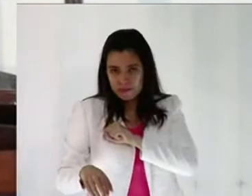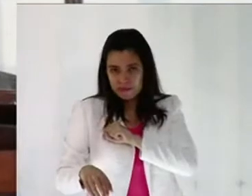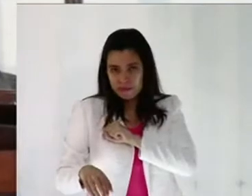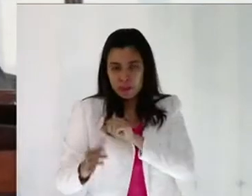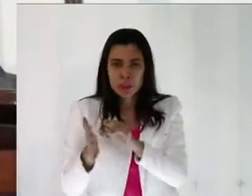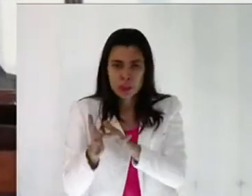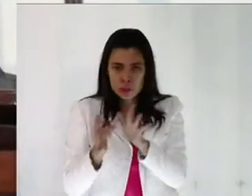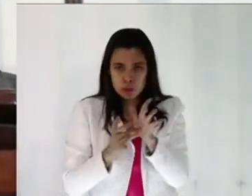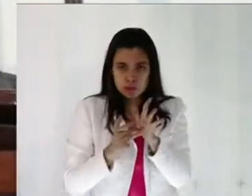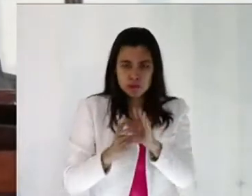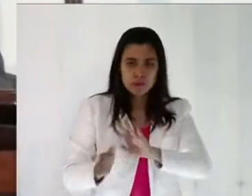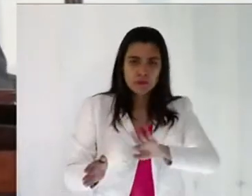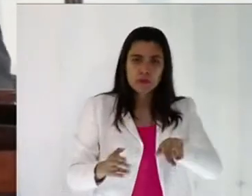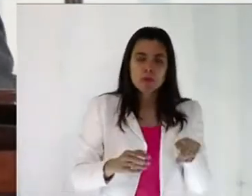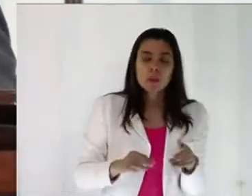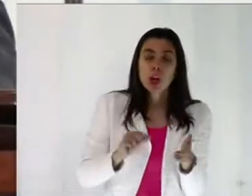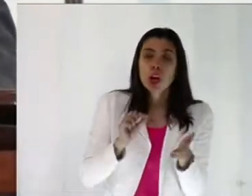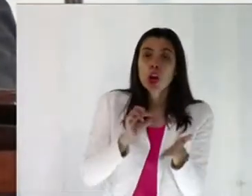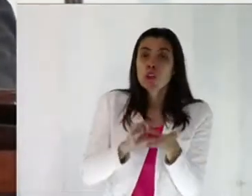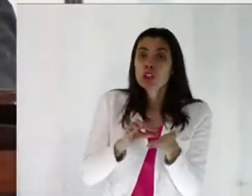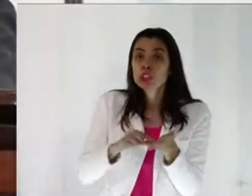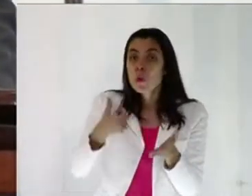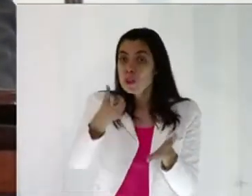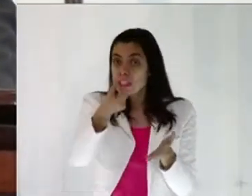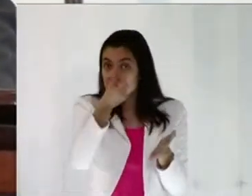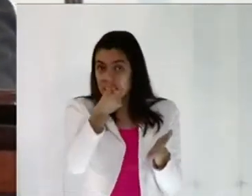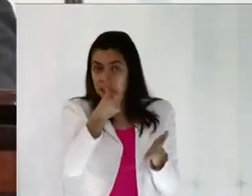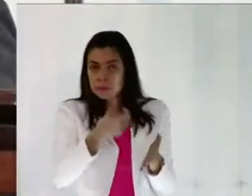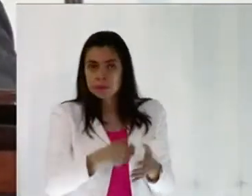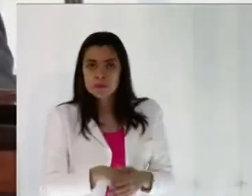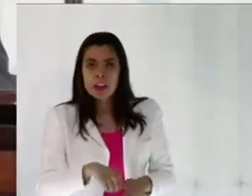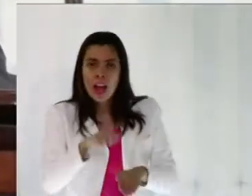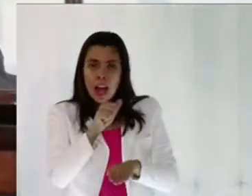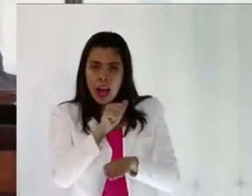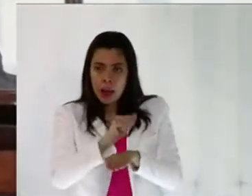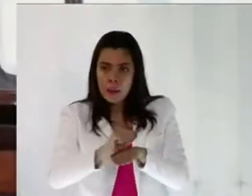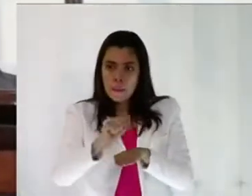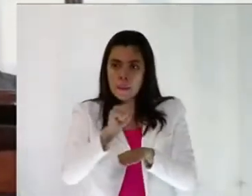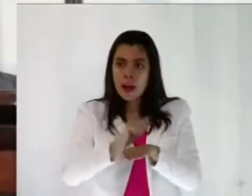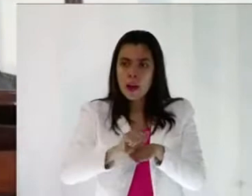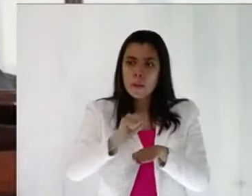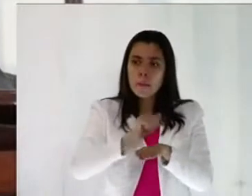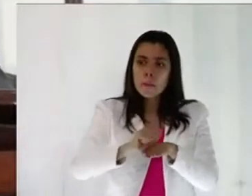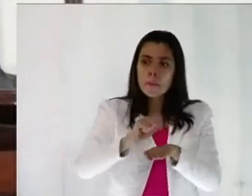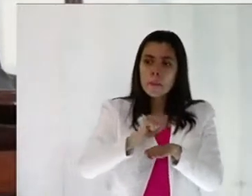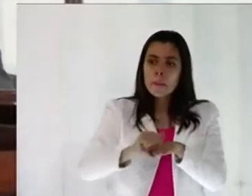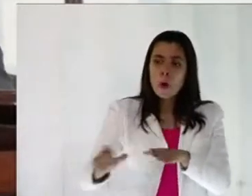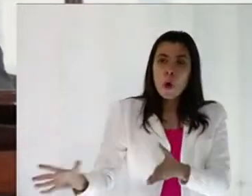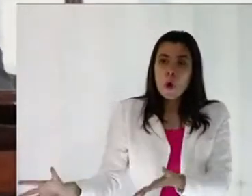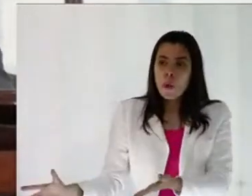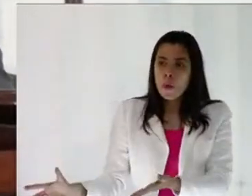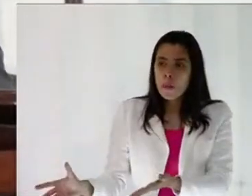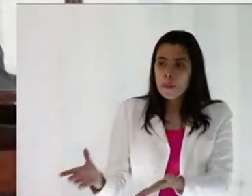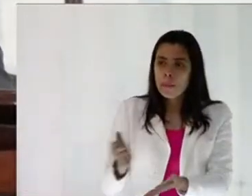nos diz o verso 6: tomou Abraão a lenha do holocausto